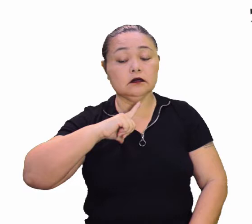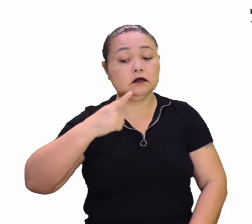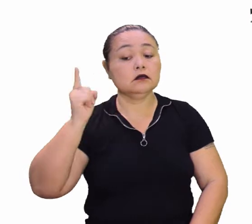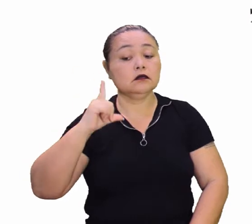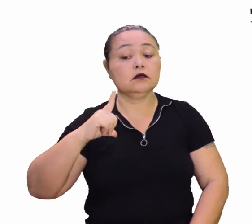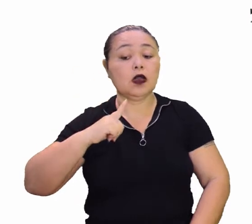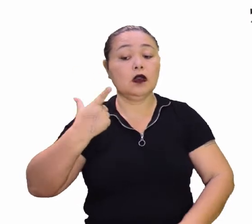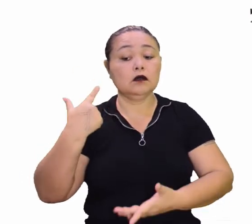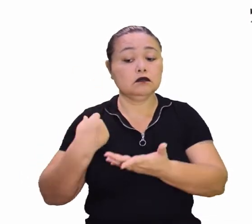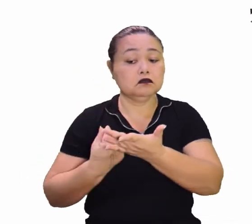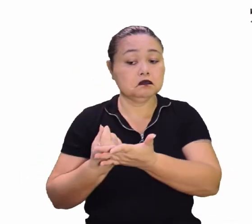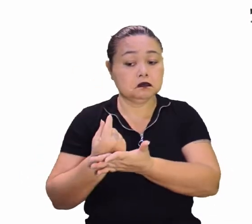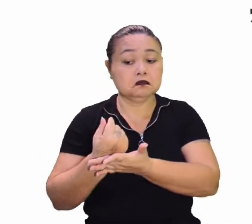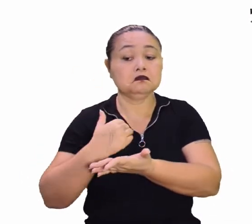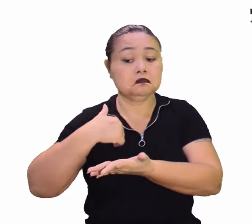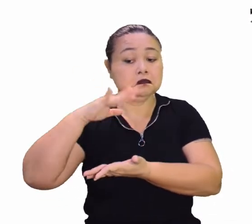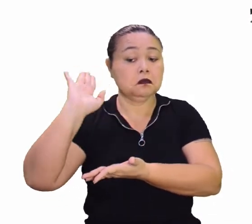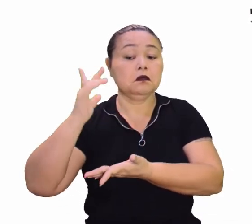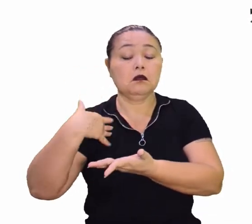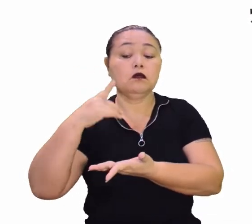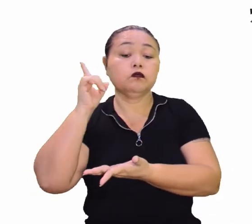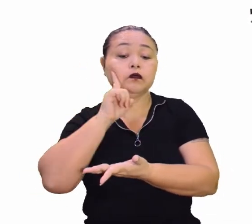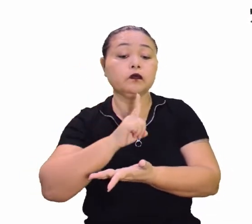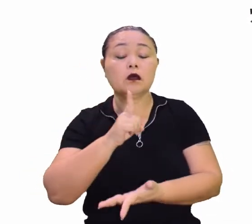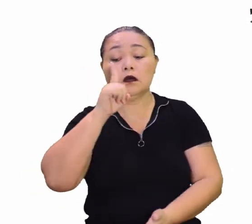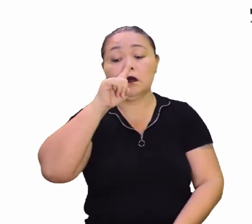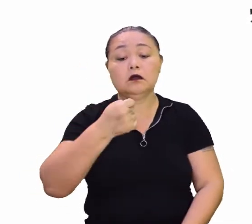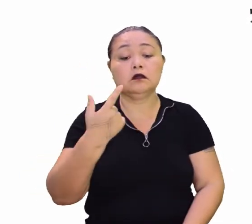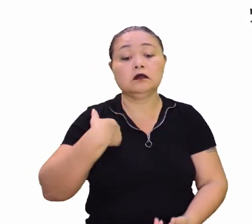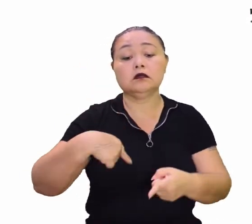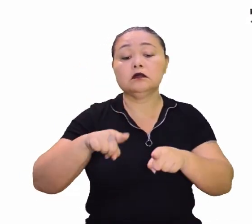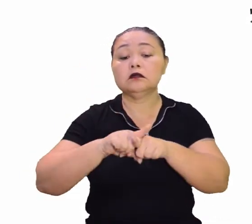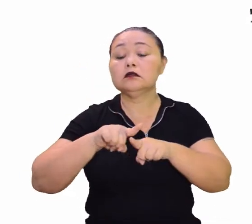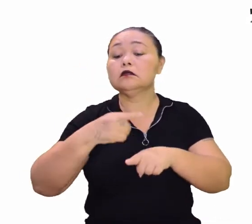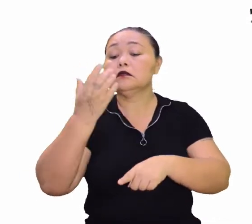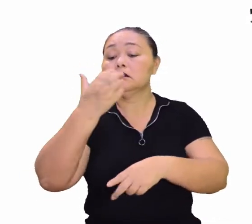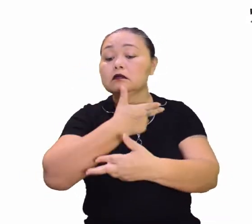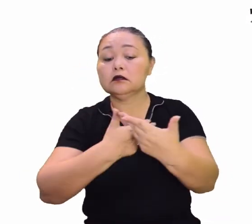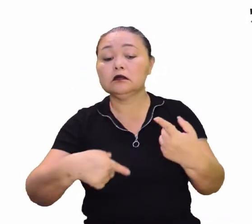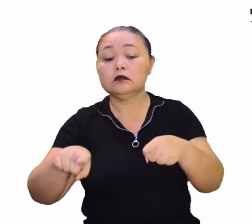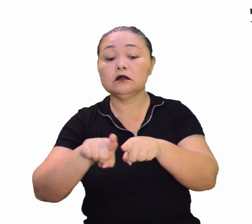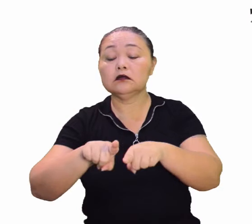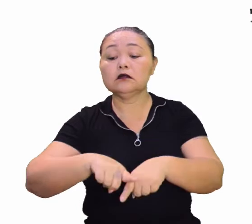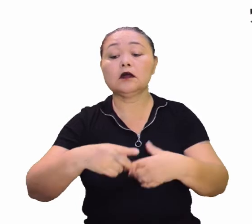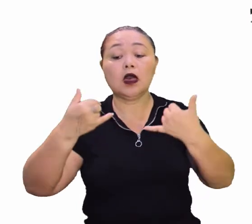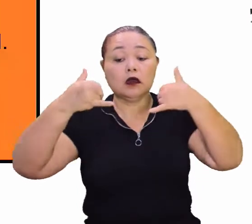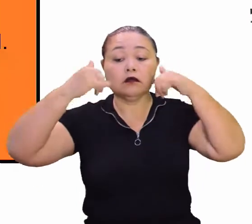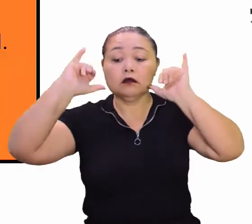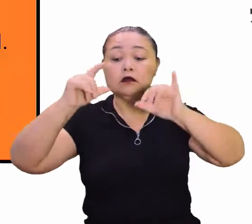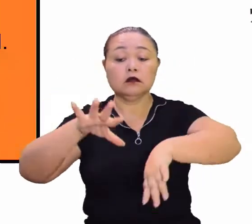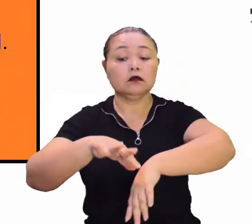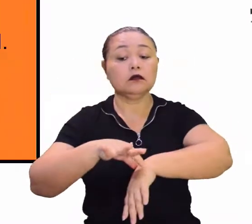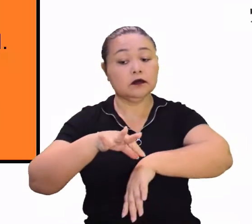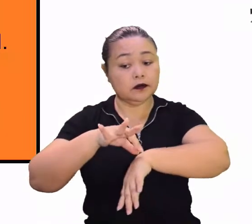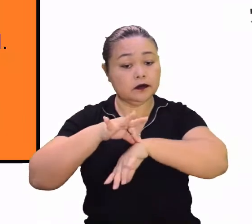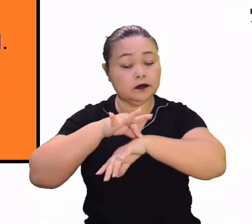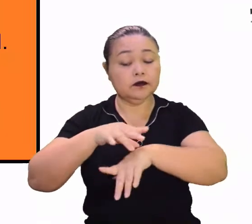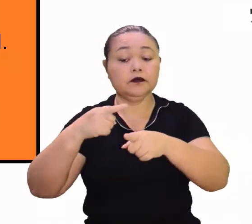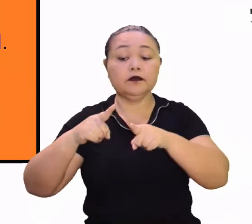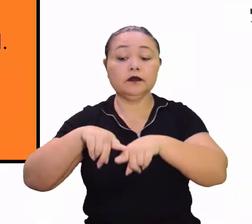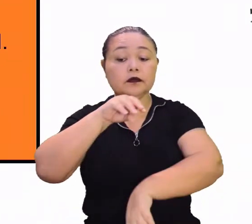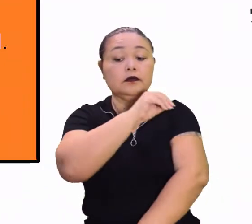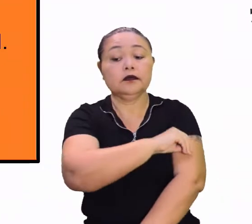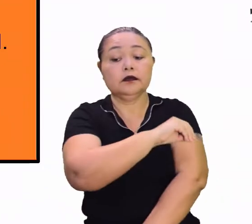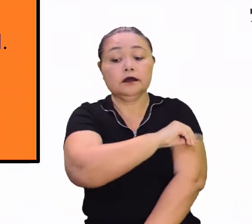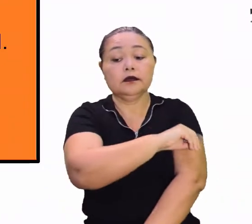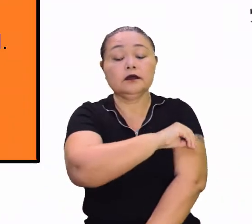na economia também norte-americana, o milho, frutos secos, carne bovina e algodão. Falamos também sobre a questão